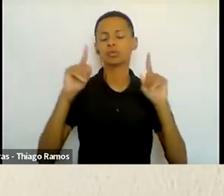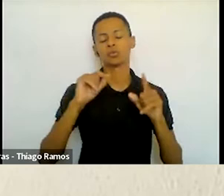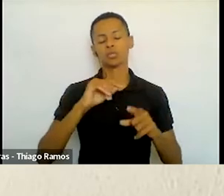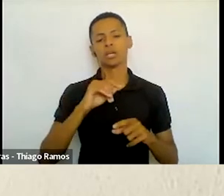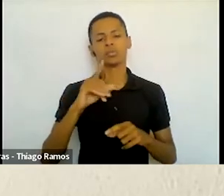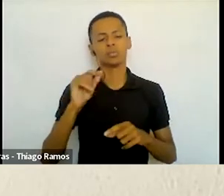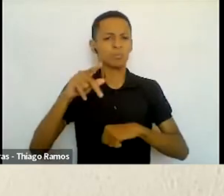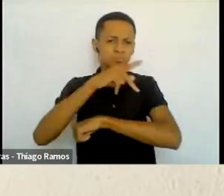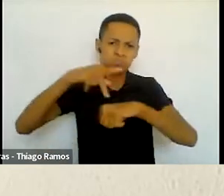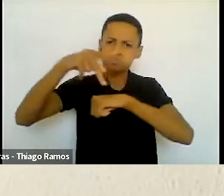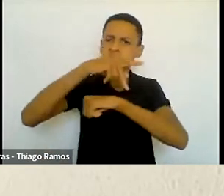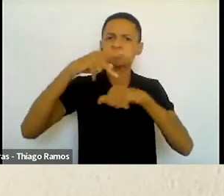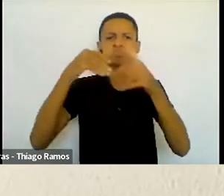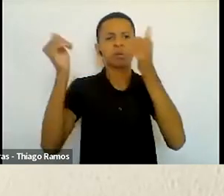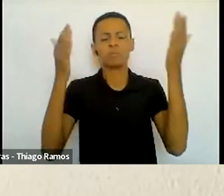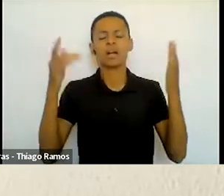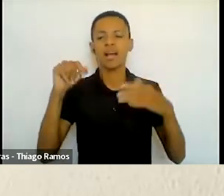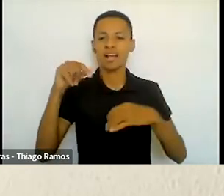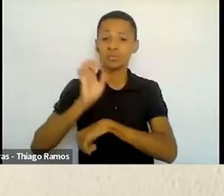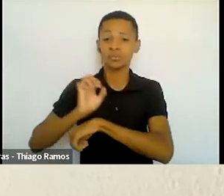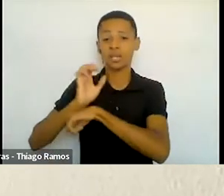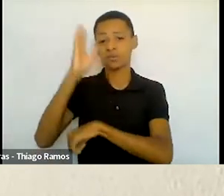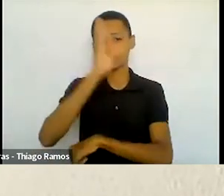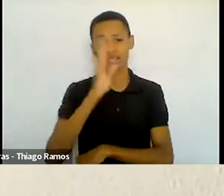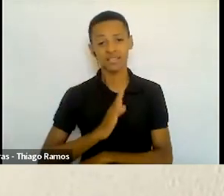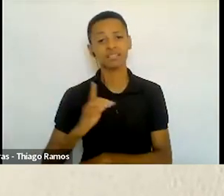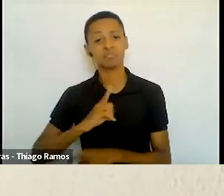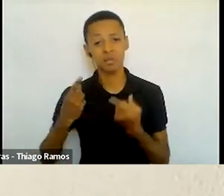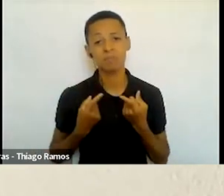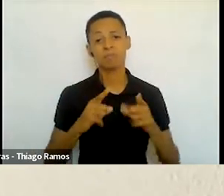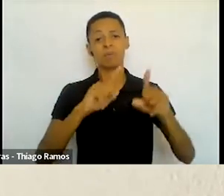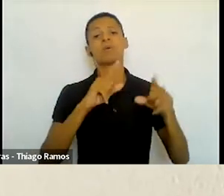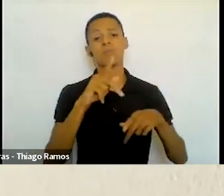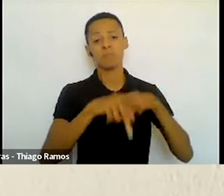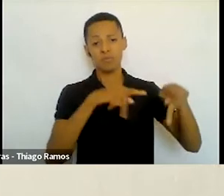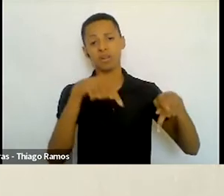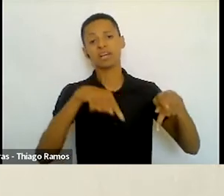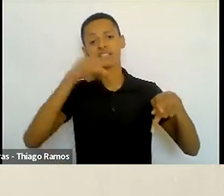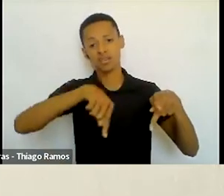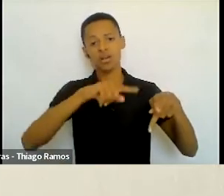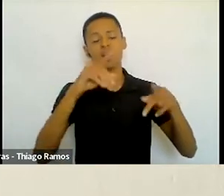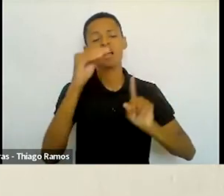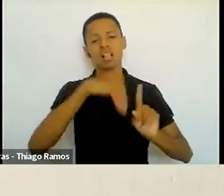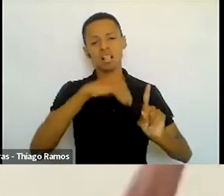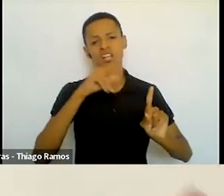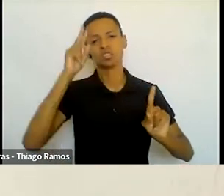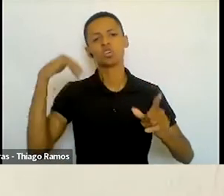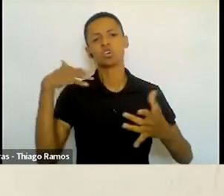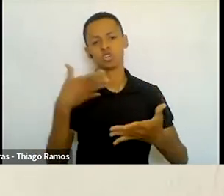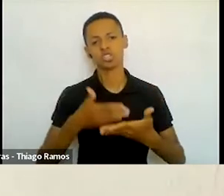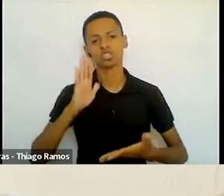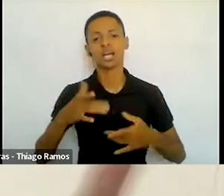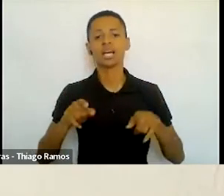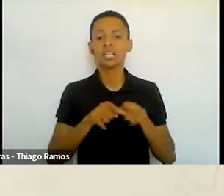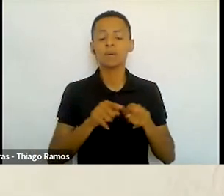brasileiro vem ofendendo e atacando essas populações historicamente vulneráveis e também a quem ousa lutar